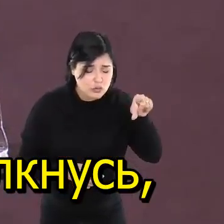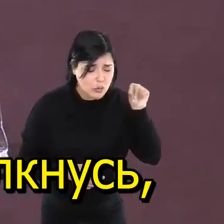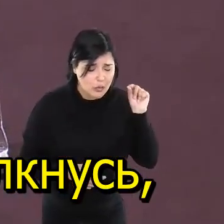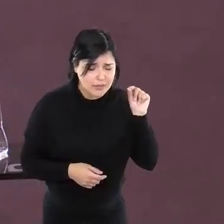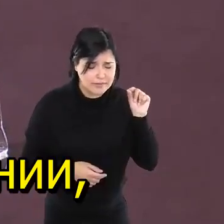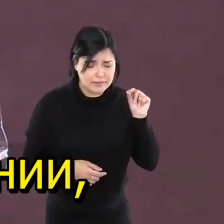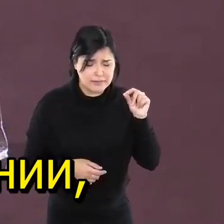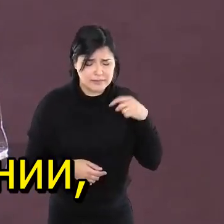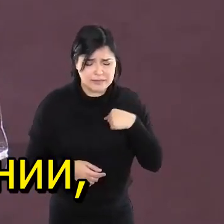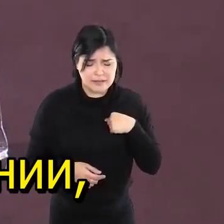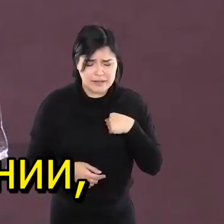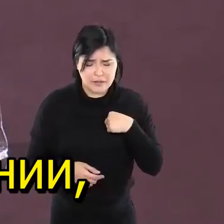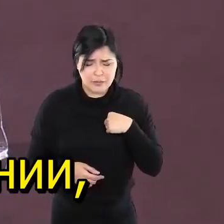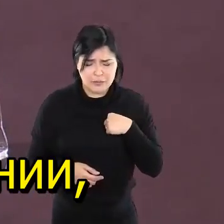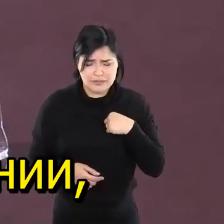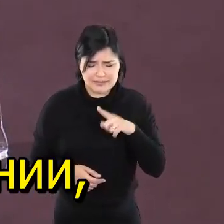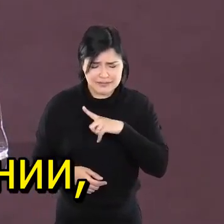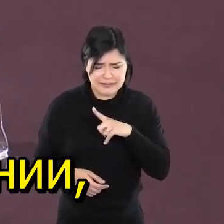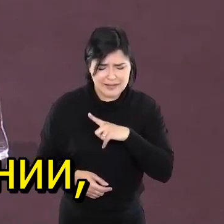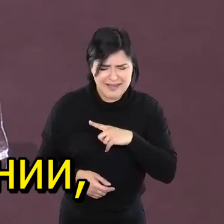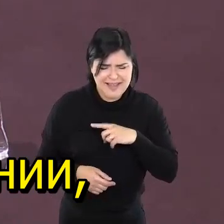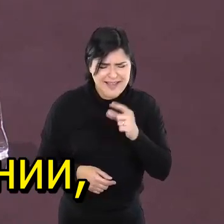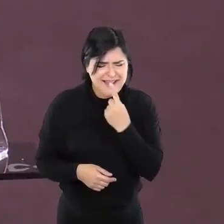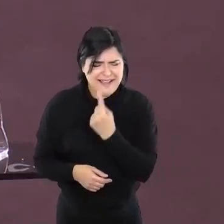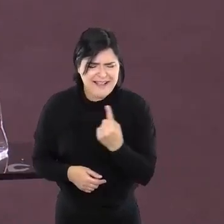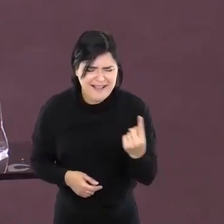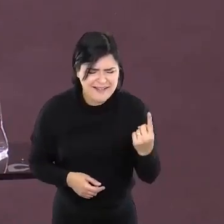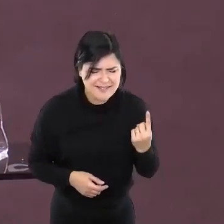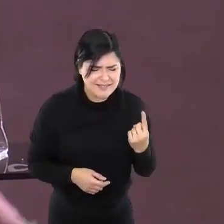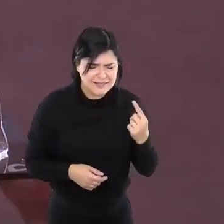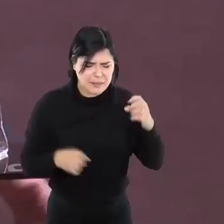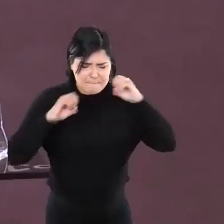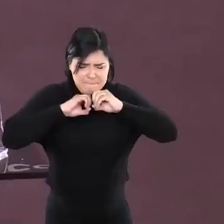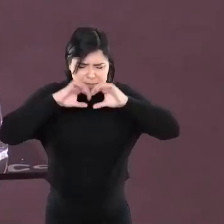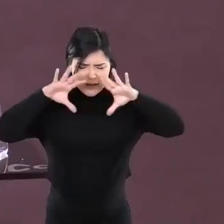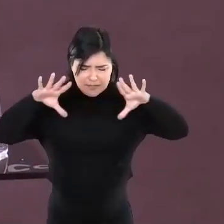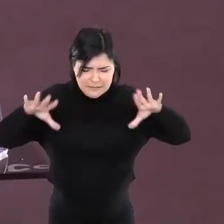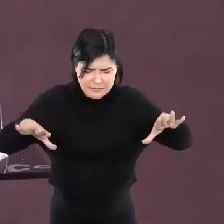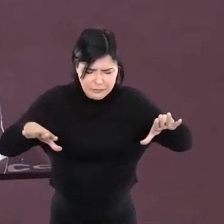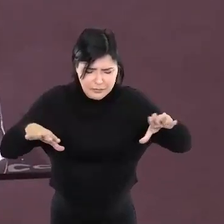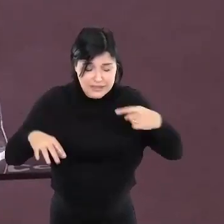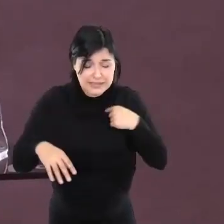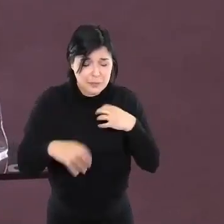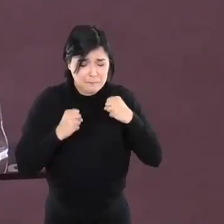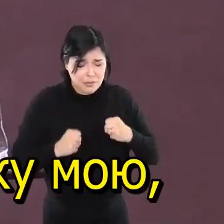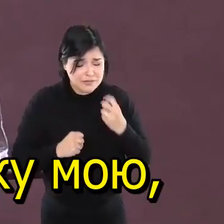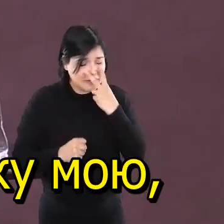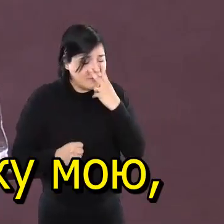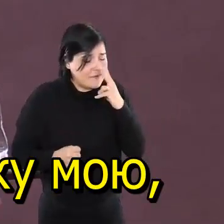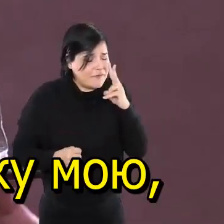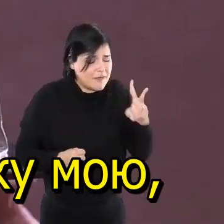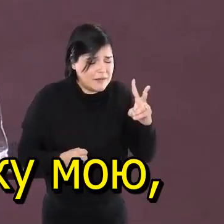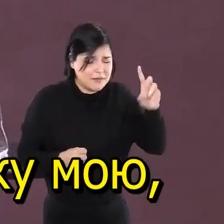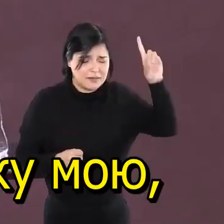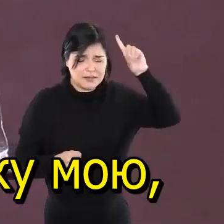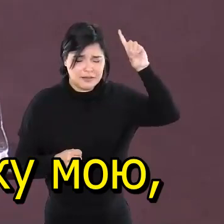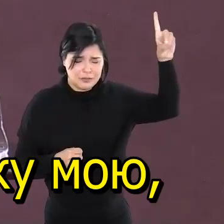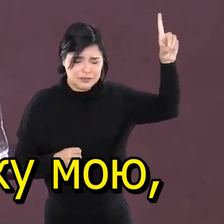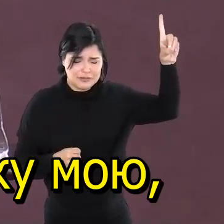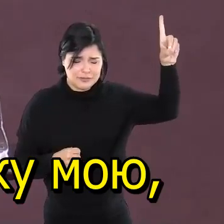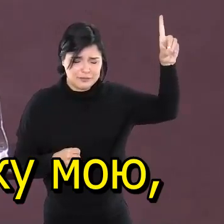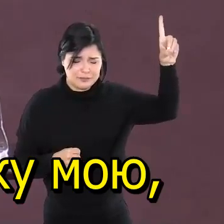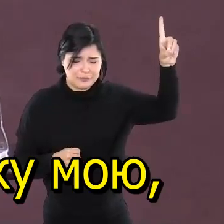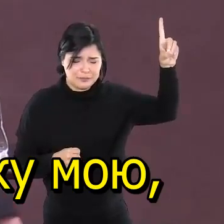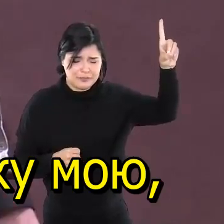enfrentar, cada bênção que eu receber, que eu veja o Senhor. Que o Senhor que